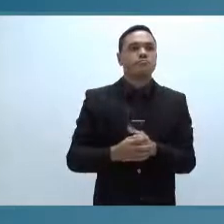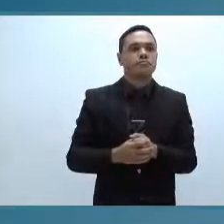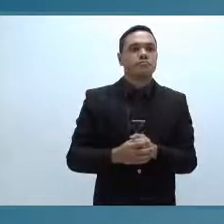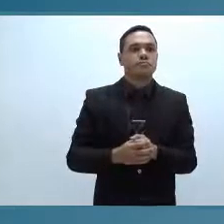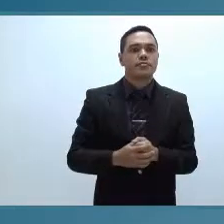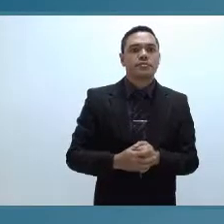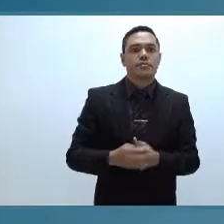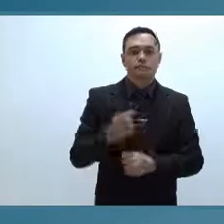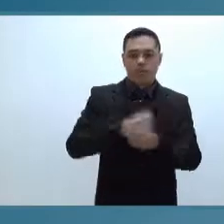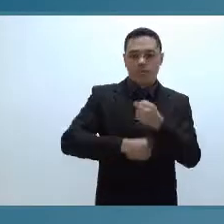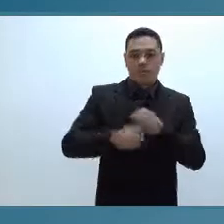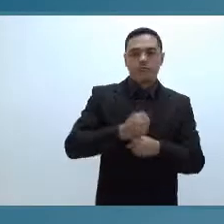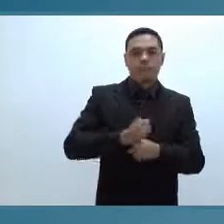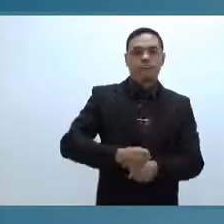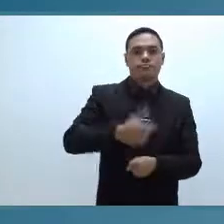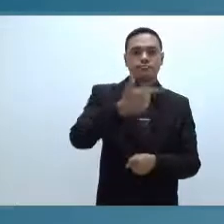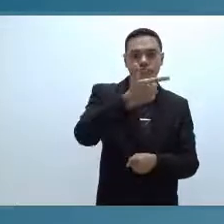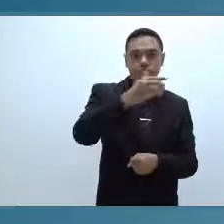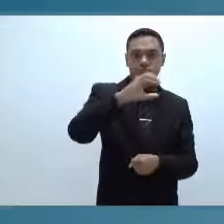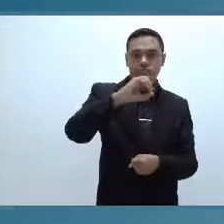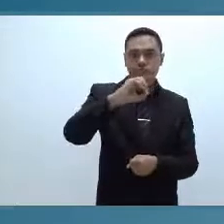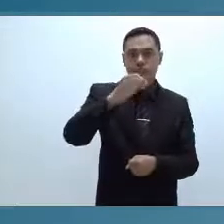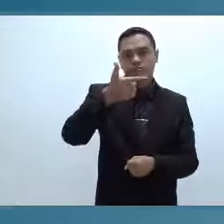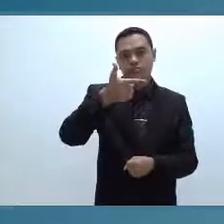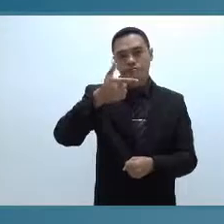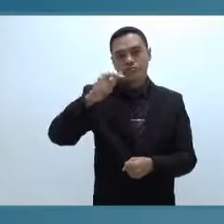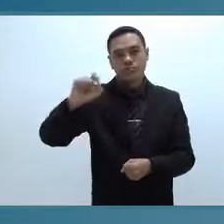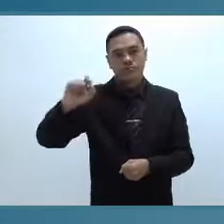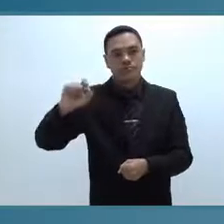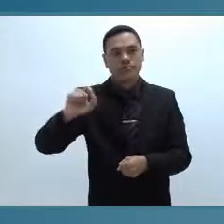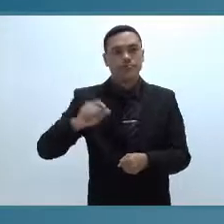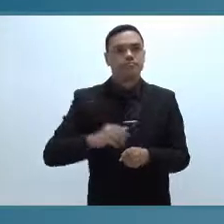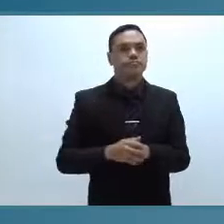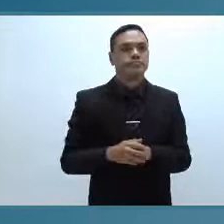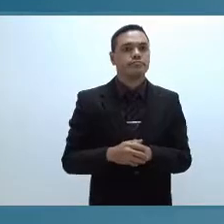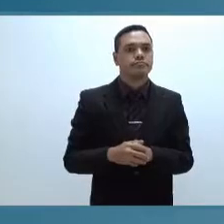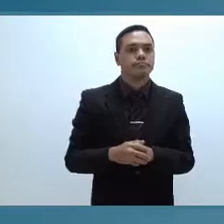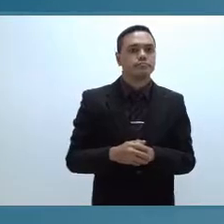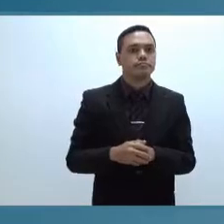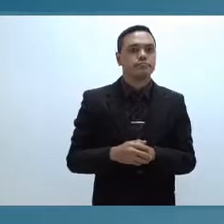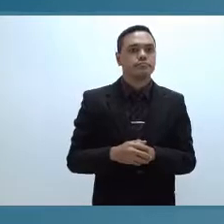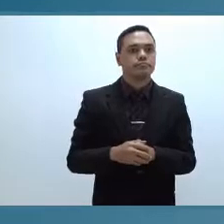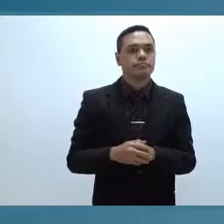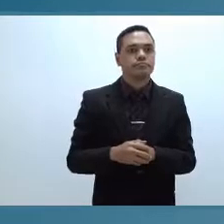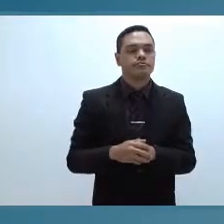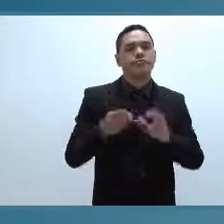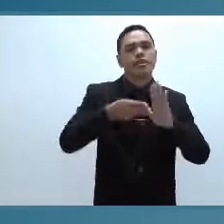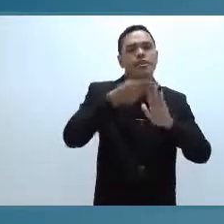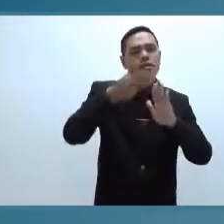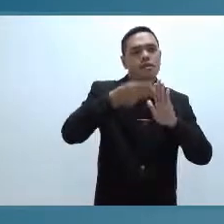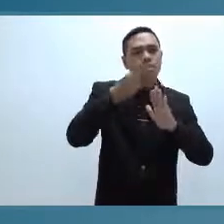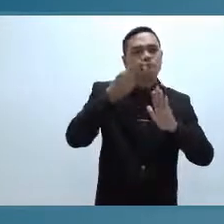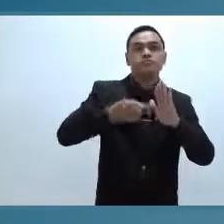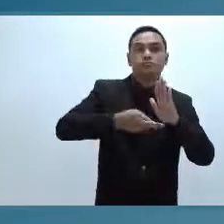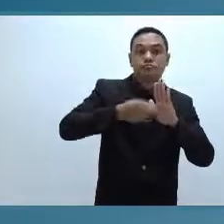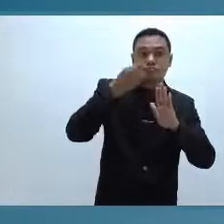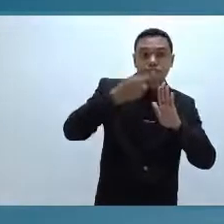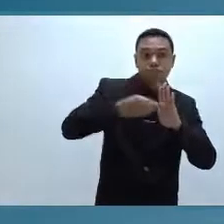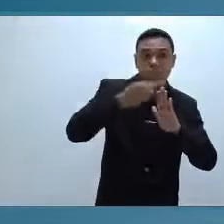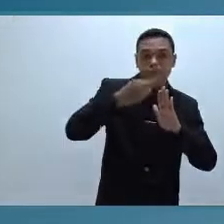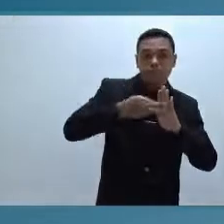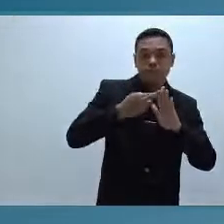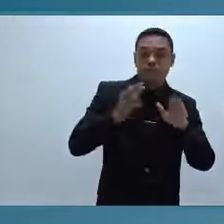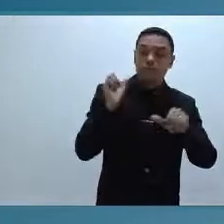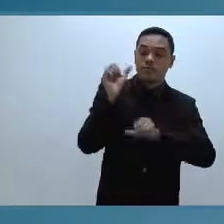29/7/2020, foi apresentada uma minuta de resolução para alterar essa